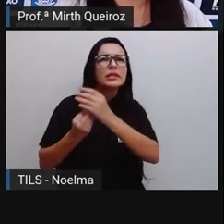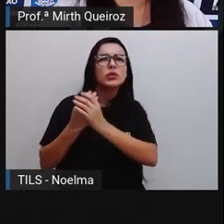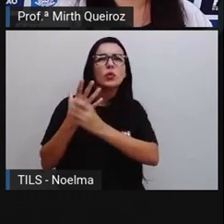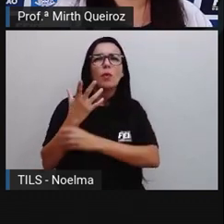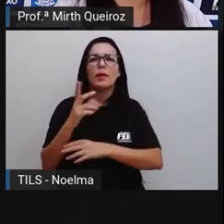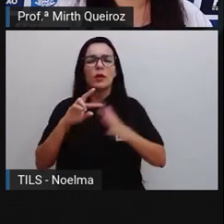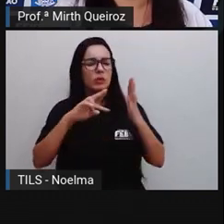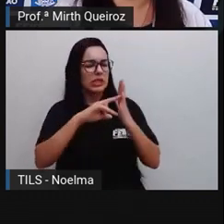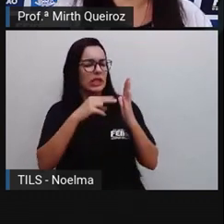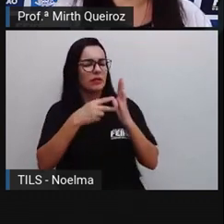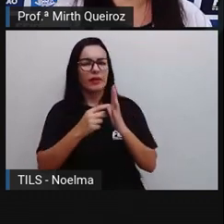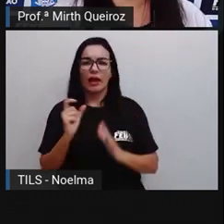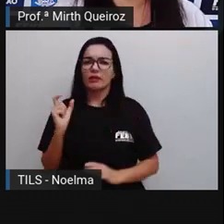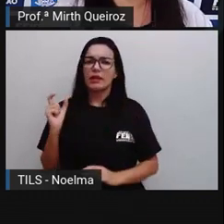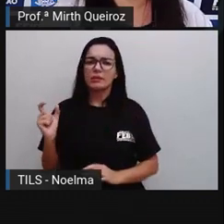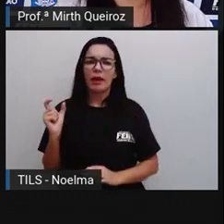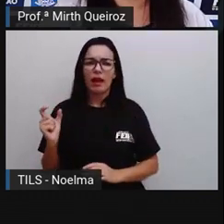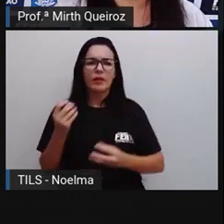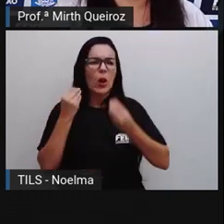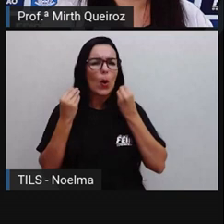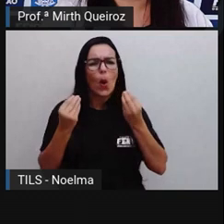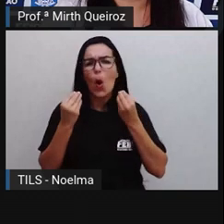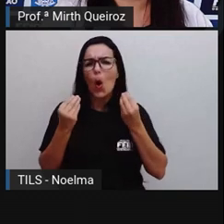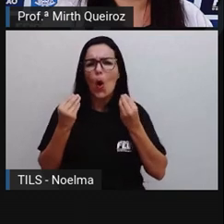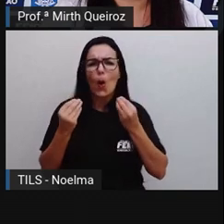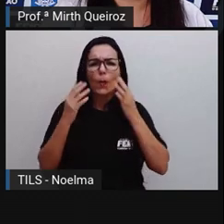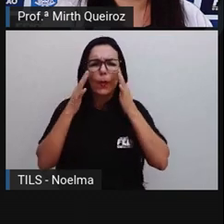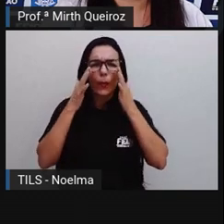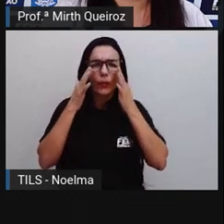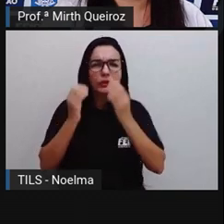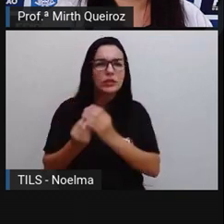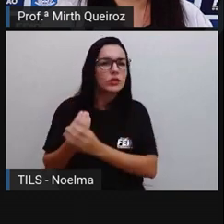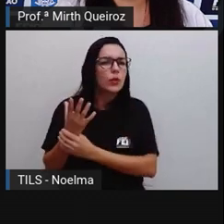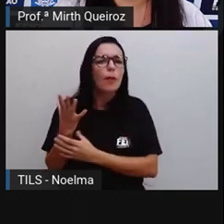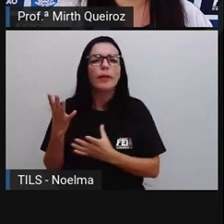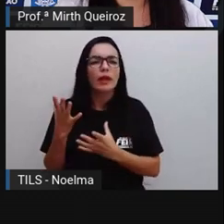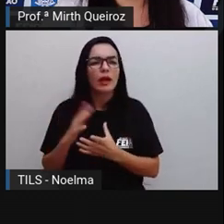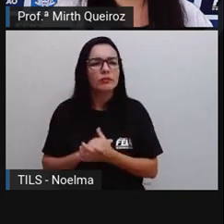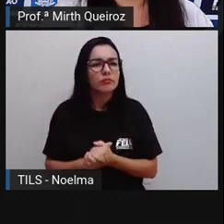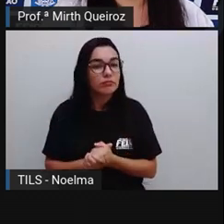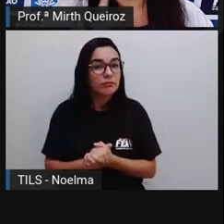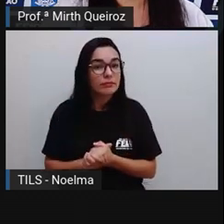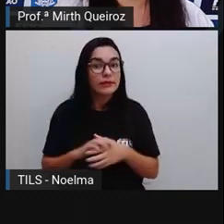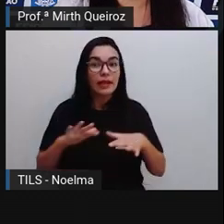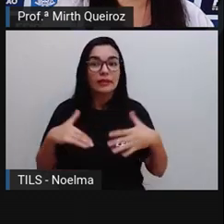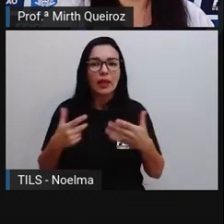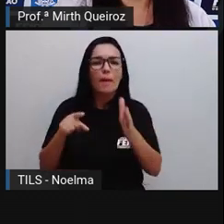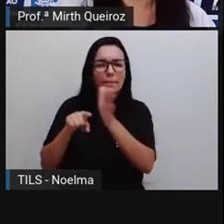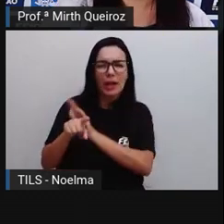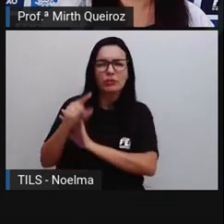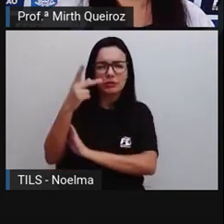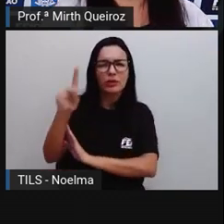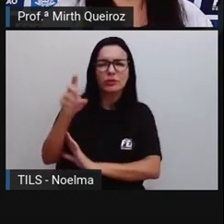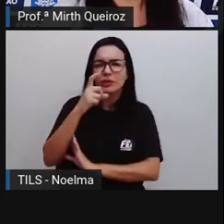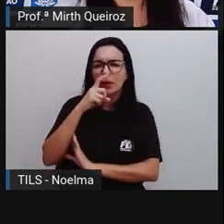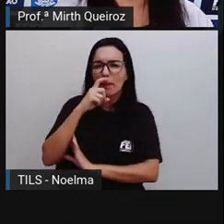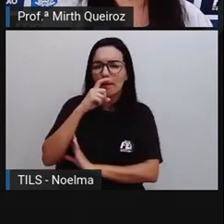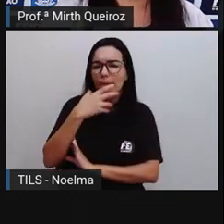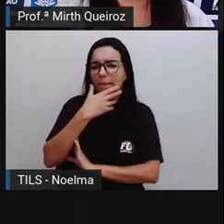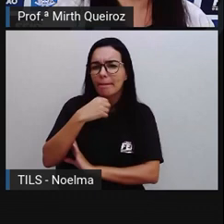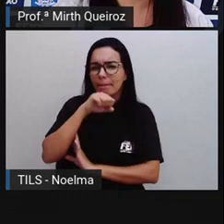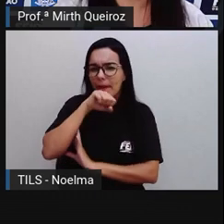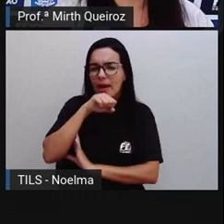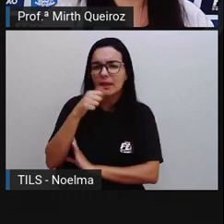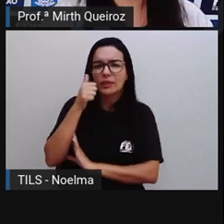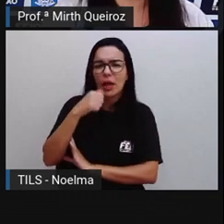das palavras? Como é que eles descobriam o significado das palavras? E aí? Pergunte aí para o seu pai, para a sua